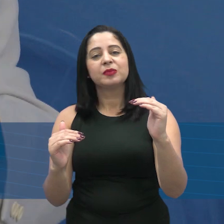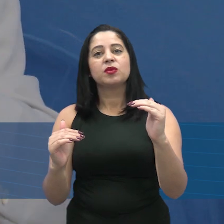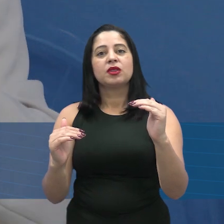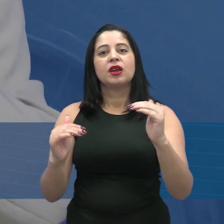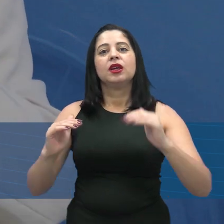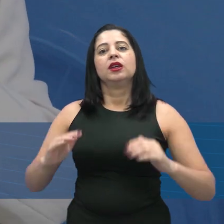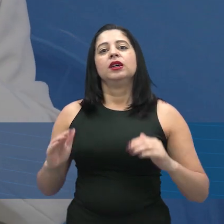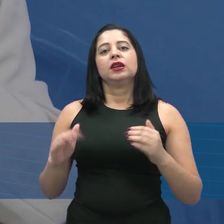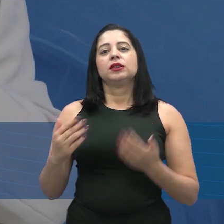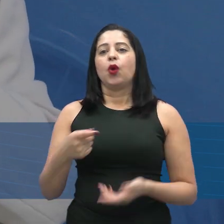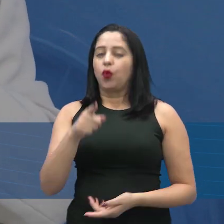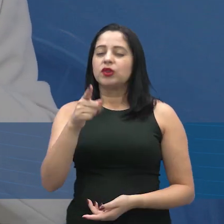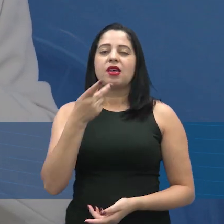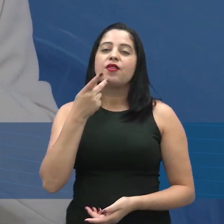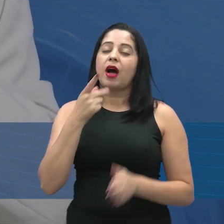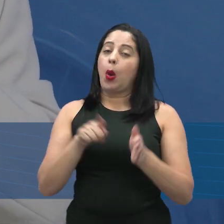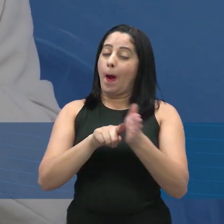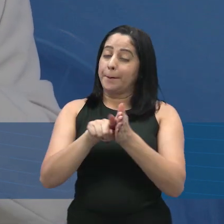esses dados que você citou.